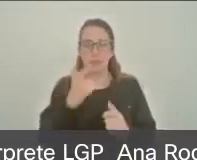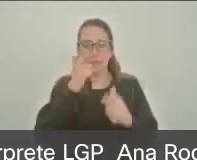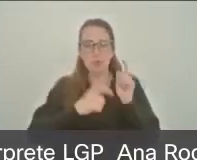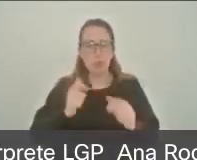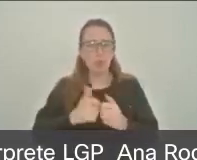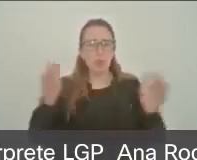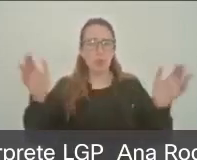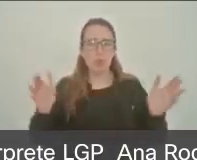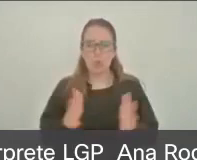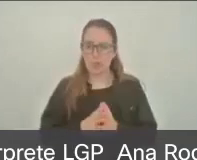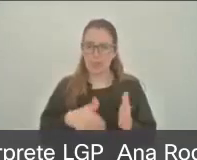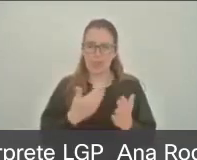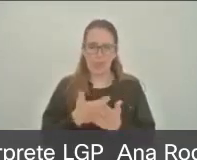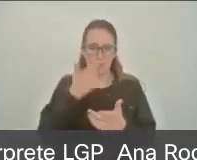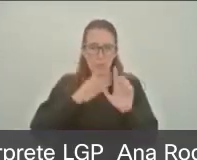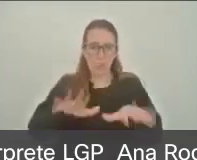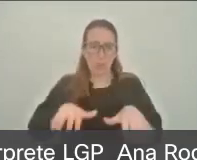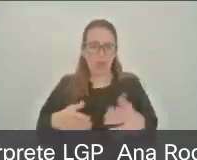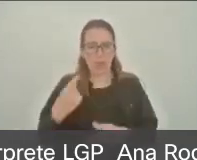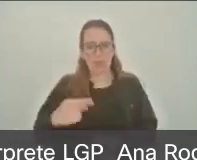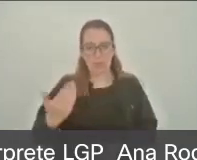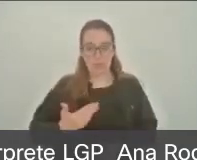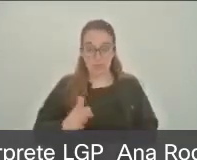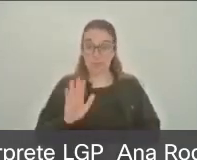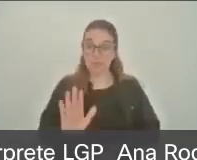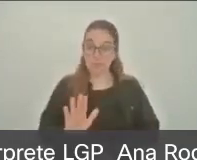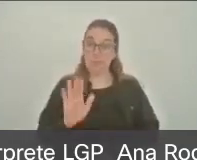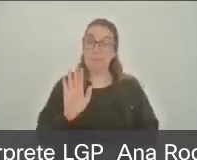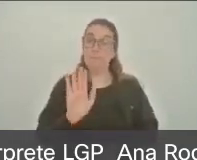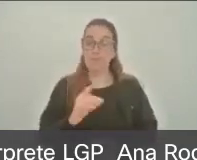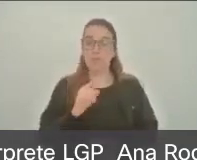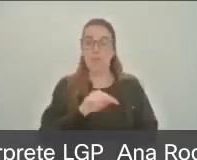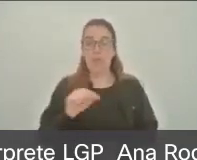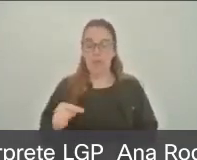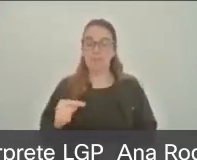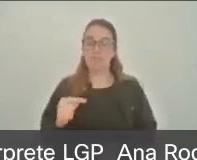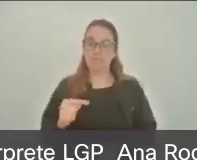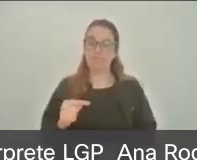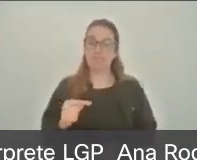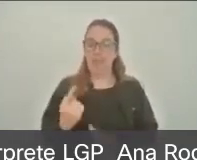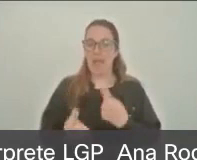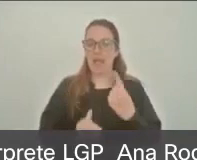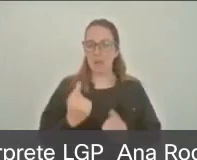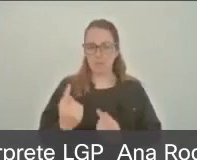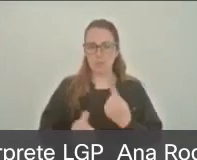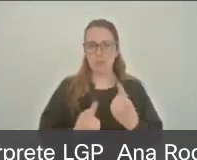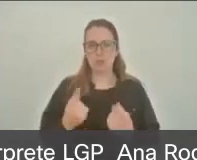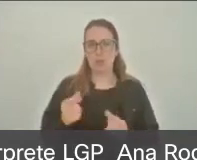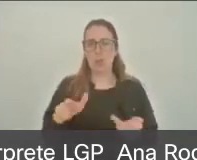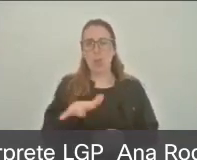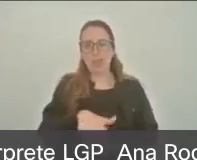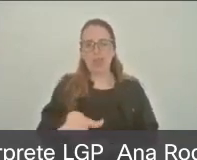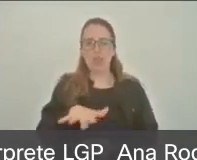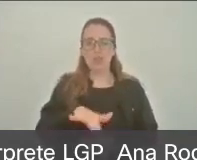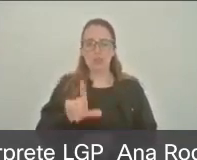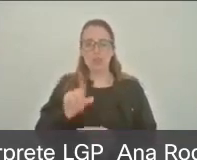todos os utentes, que é reconhecido a todos os utentes. Pese embora o legislador tenha tido o cuidado e a preocupação de identificar contextos e utentes